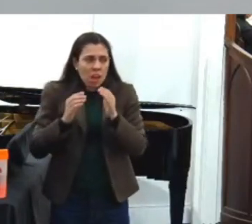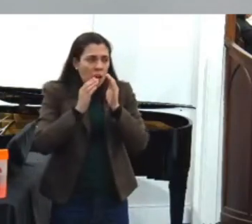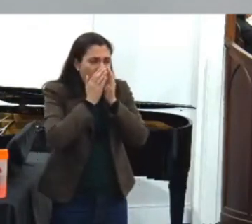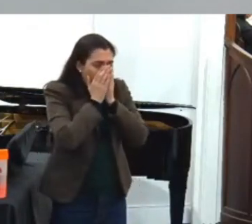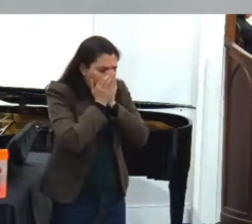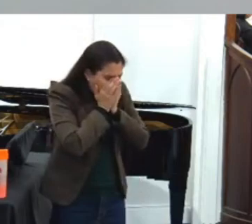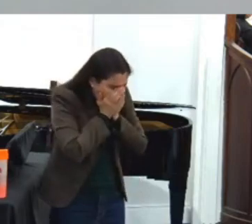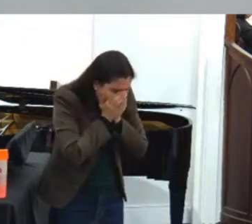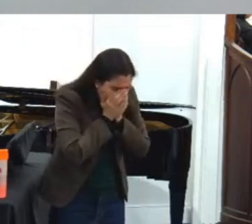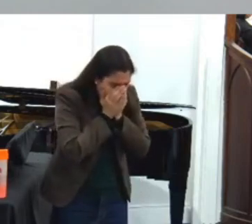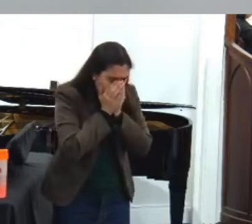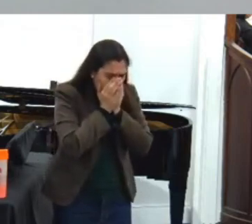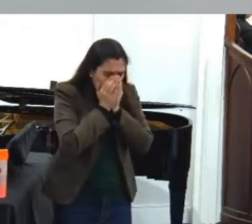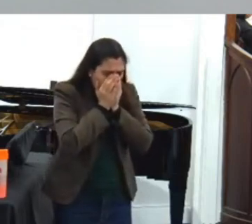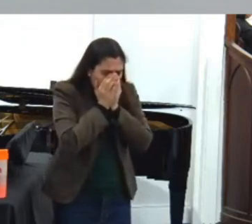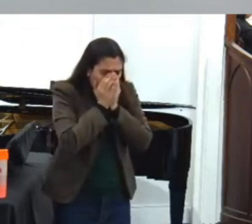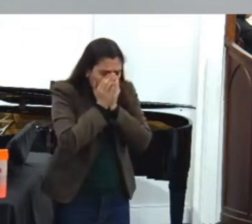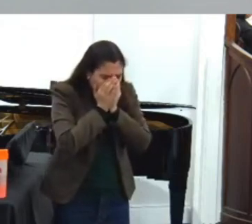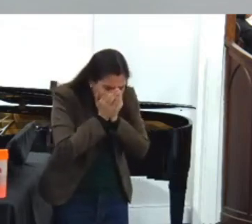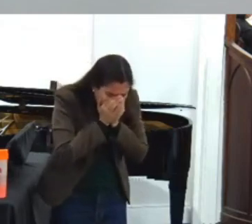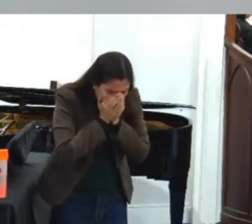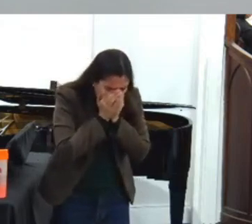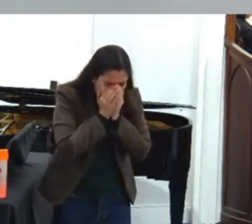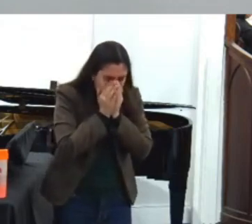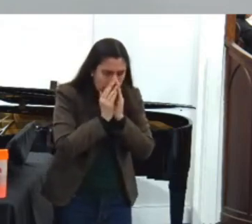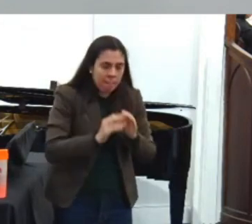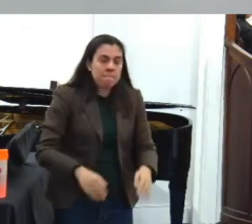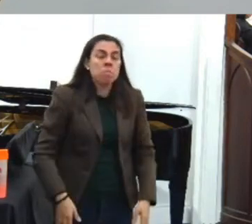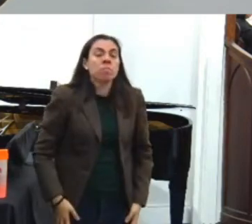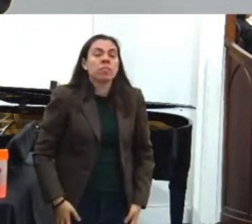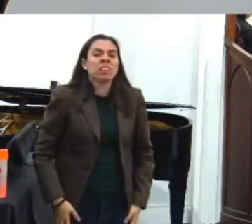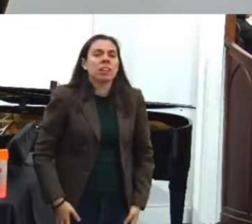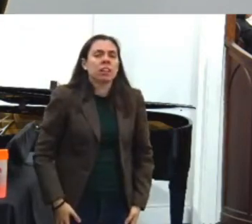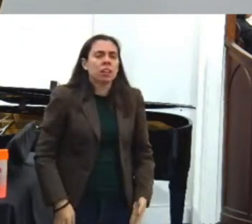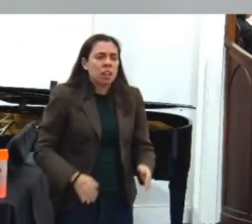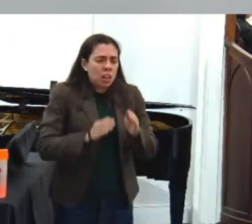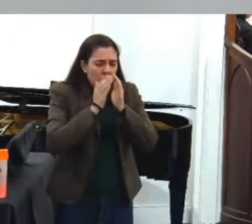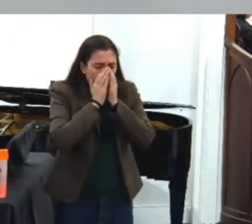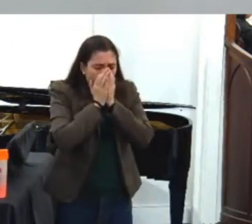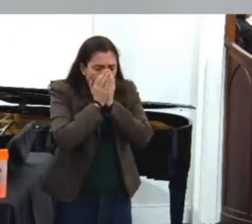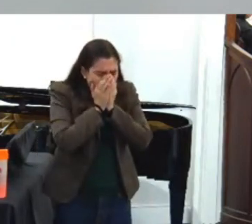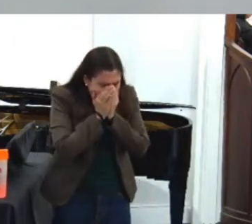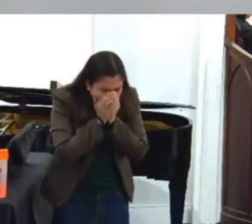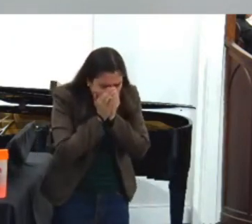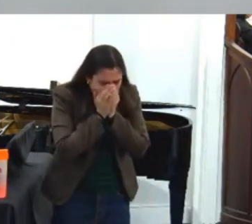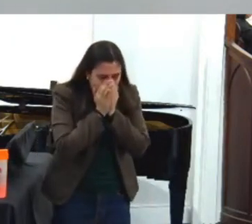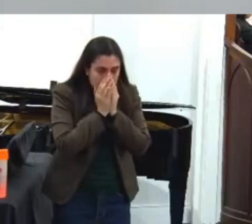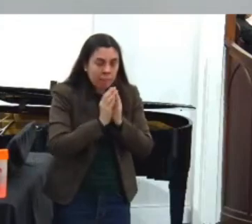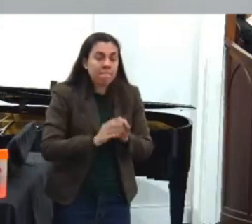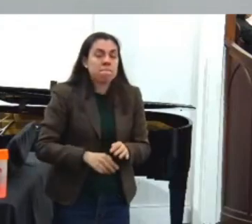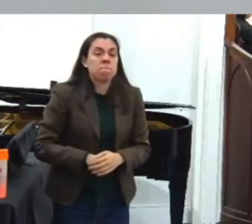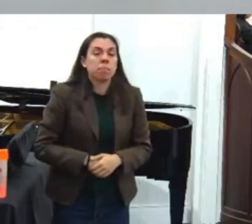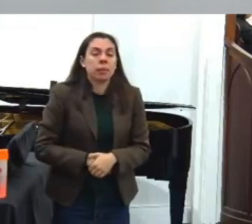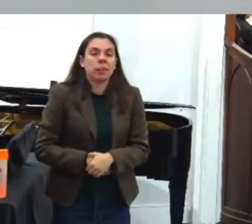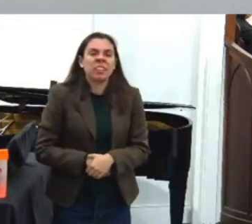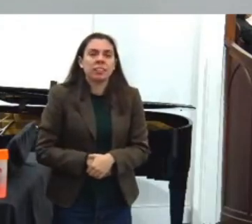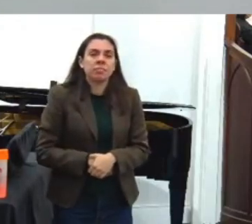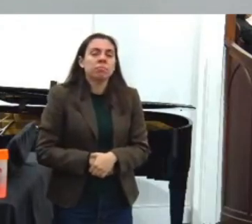A nudez no Antigo Testamento, desde a queda, desde a rebelião dos nossos primeiros